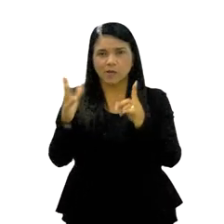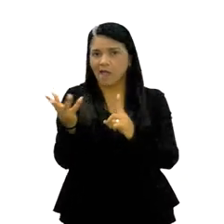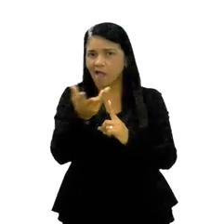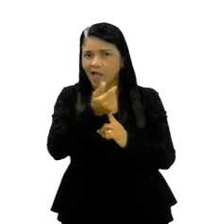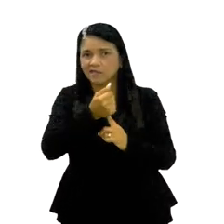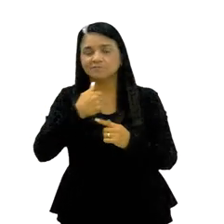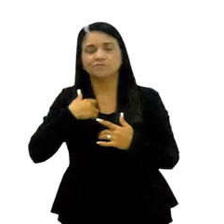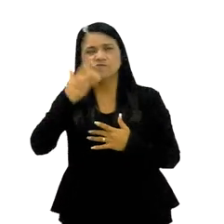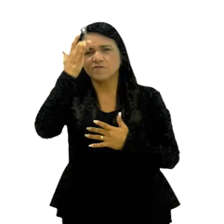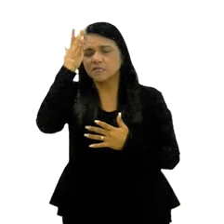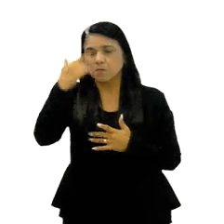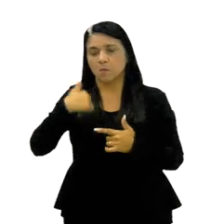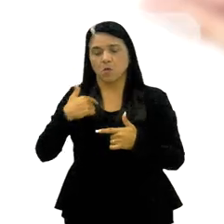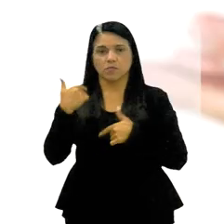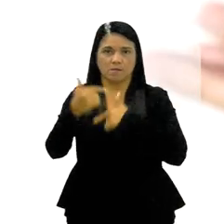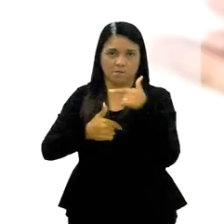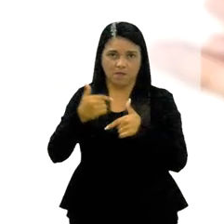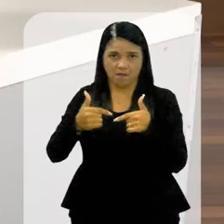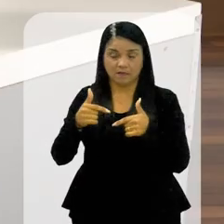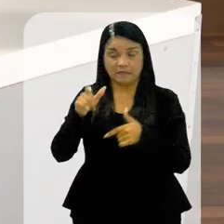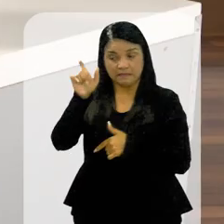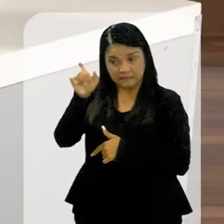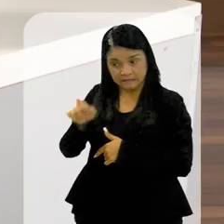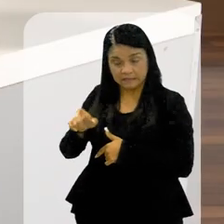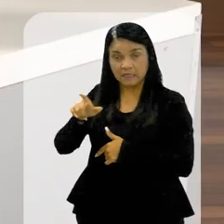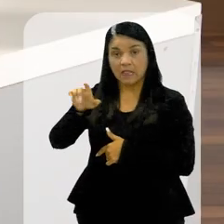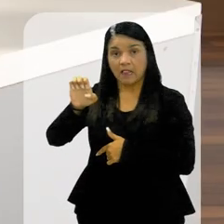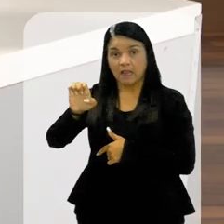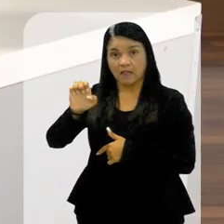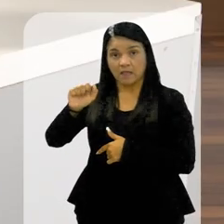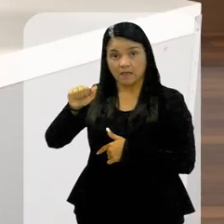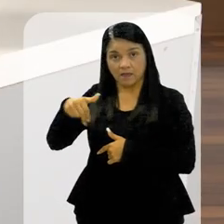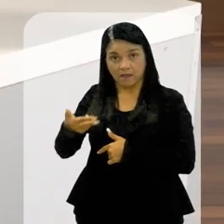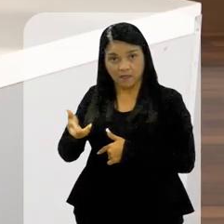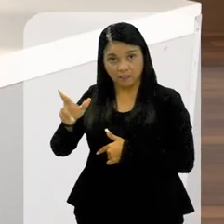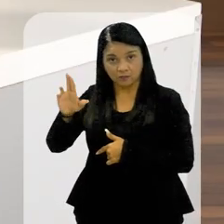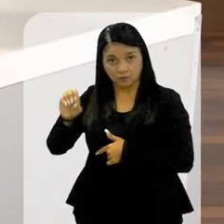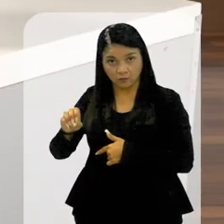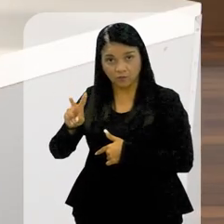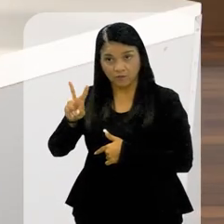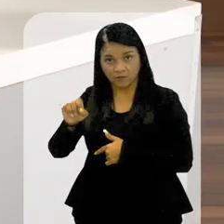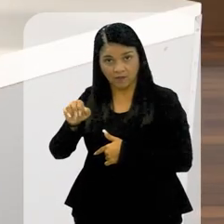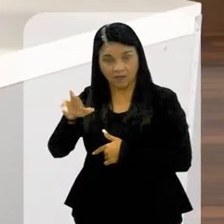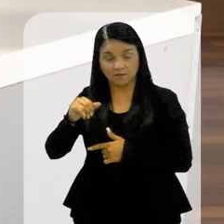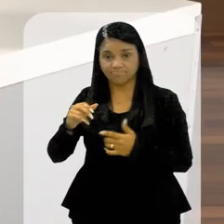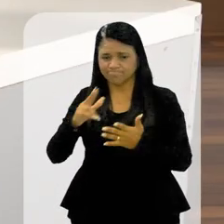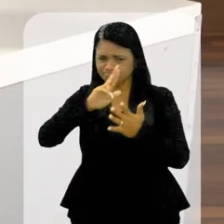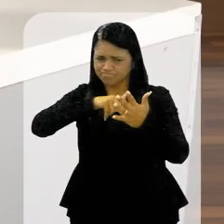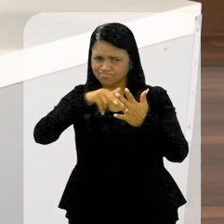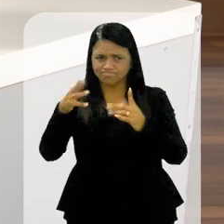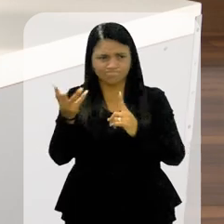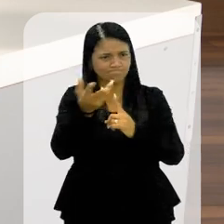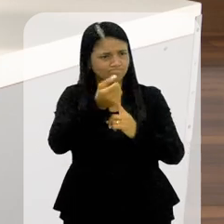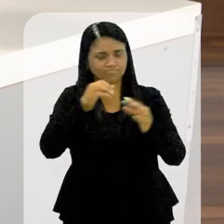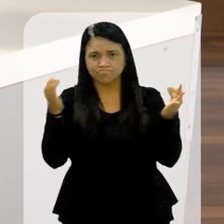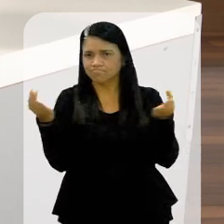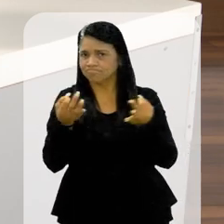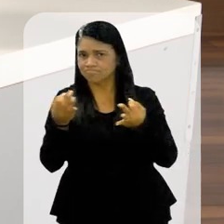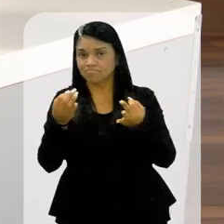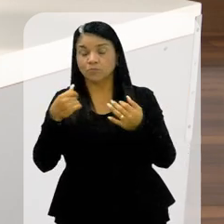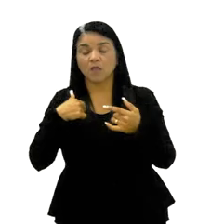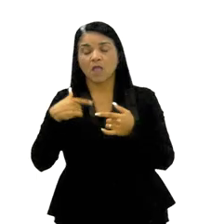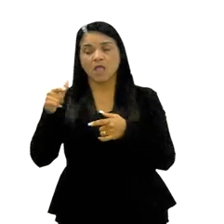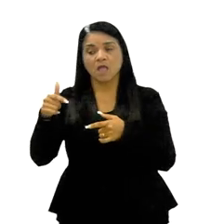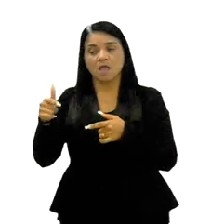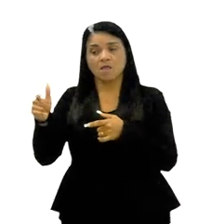Isso facilita muito o meu trabalho. O Leandro, ele é formado... Ele é um pintor de arte. Isso aí. E é um excelente pintor de arte. Então, ele